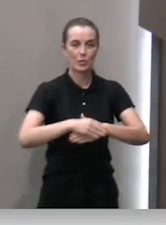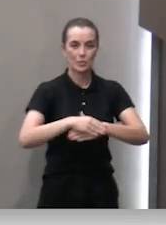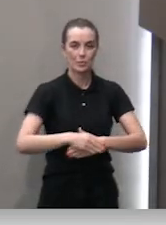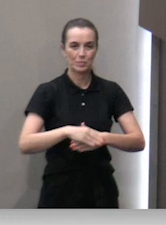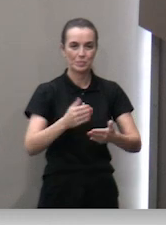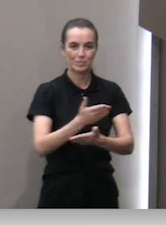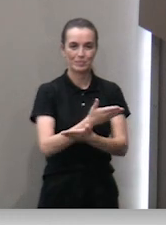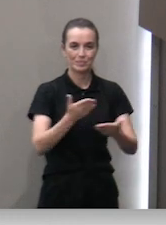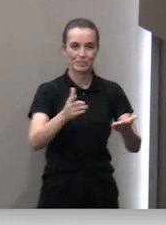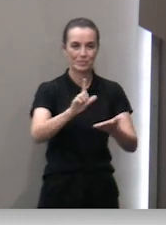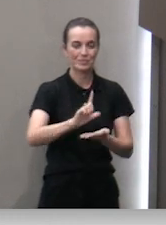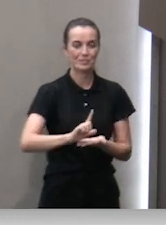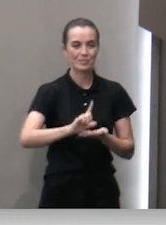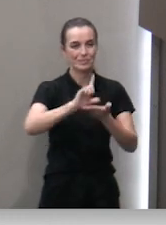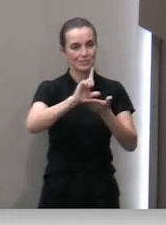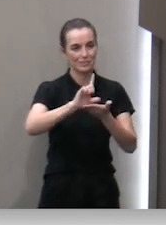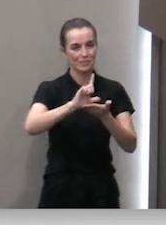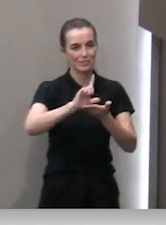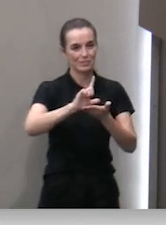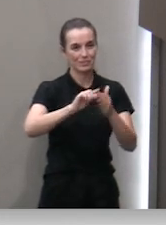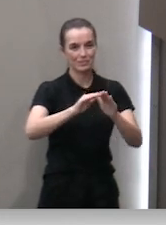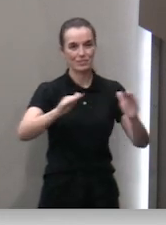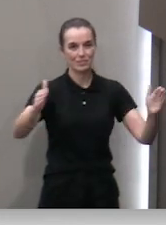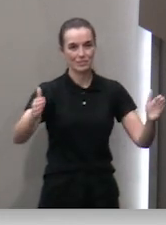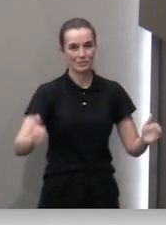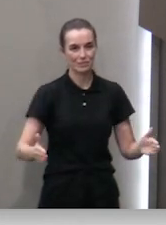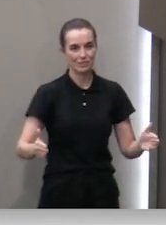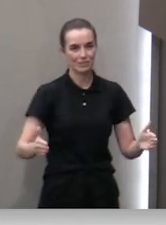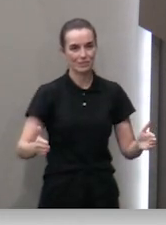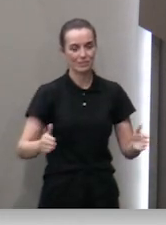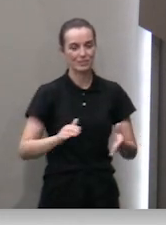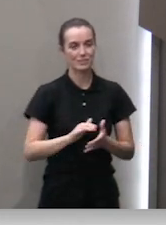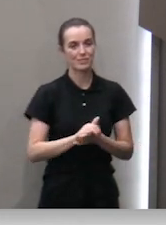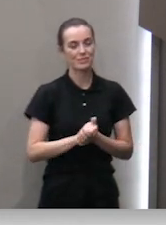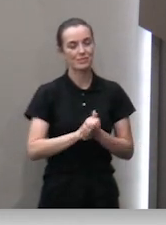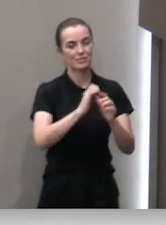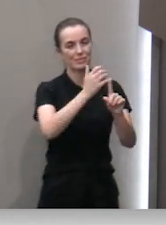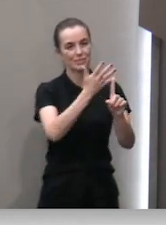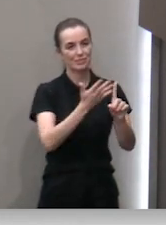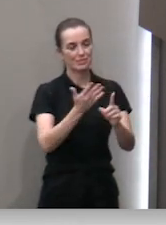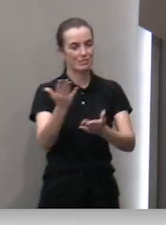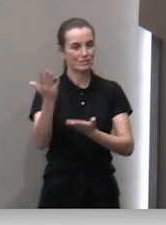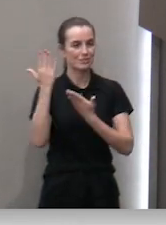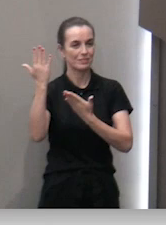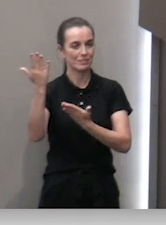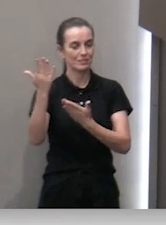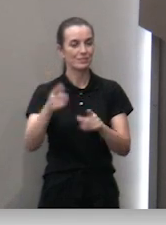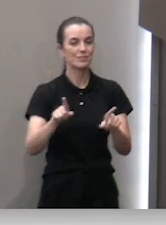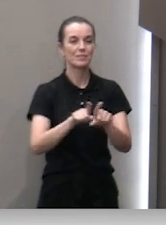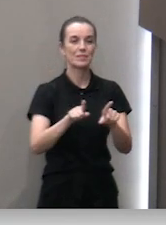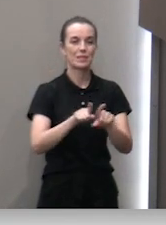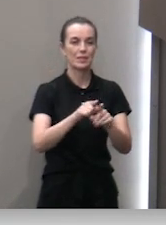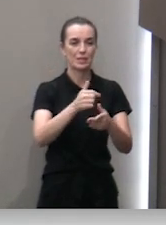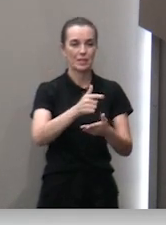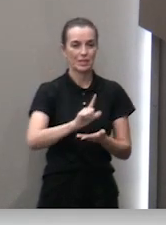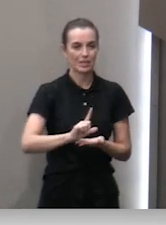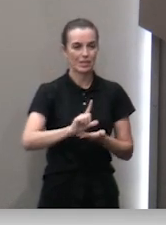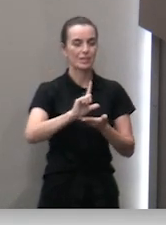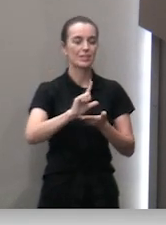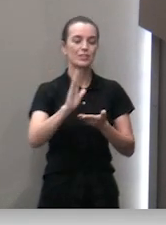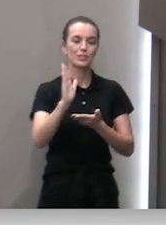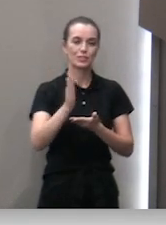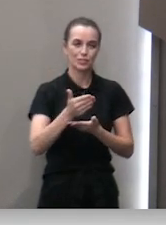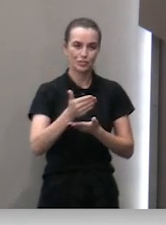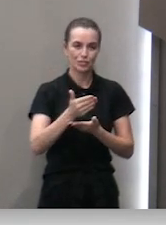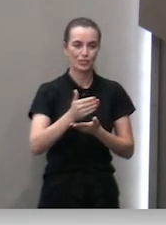as autoridades que compõem a mesa nesta solenidade e já as autoridades mencionadas pelo protocolo.